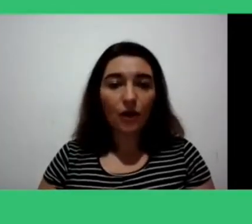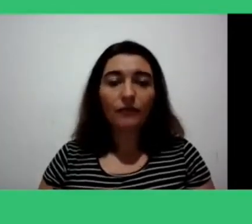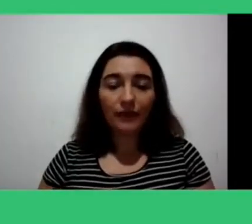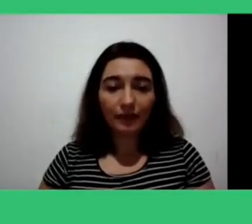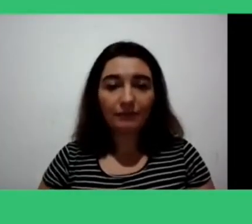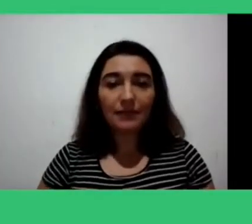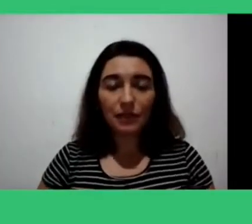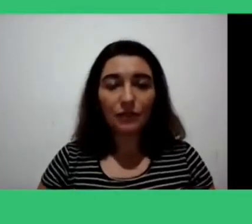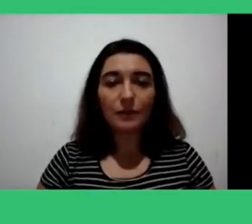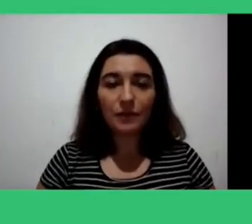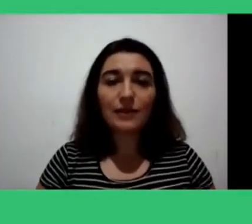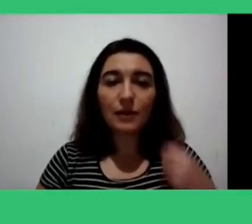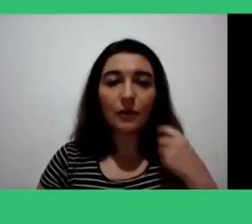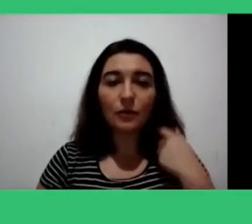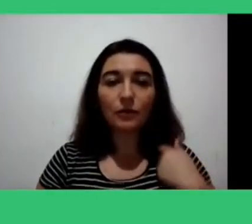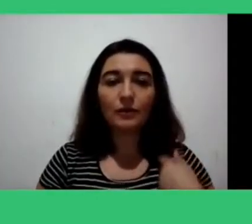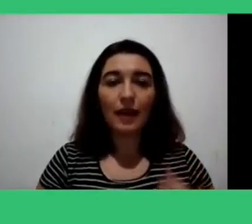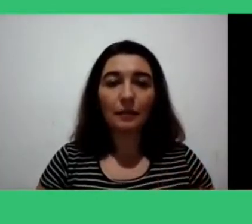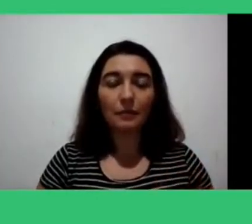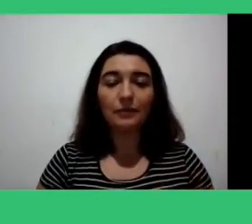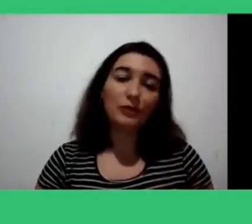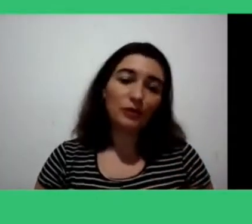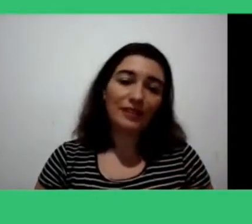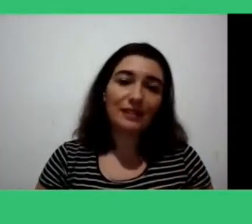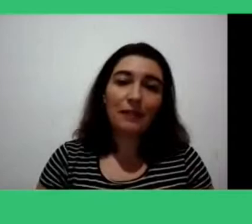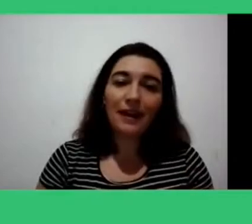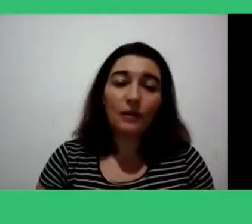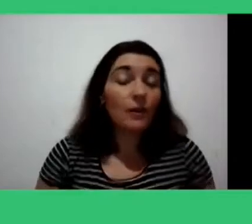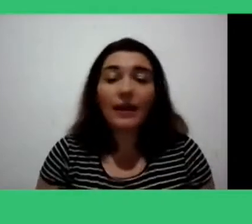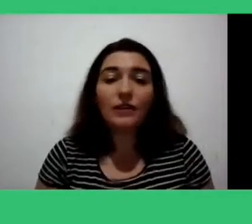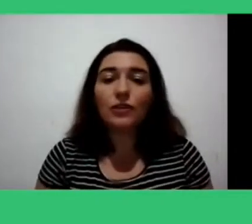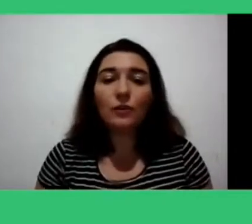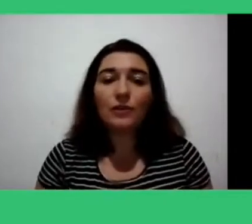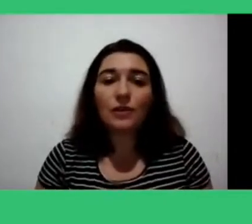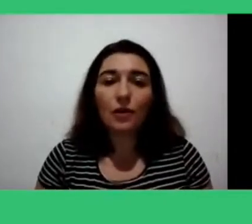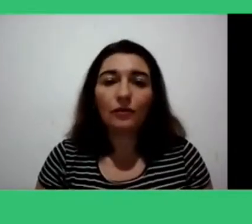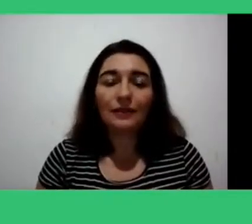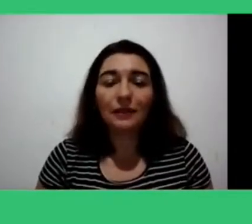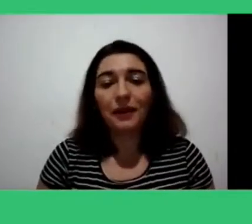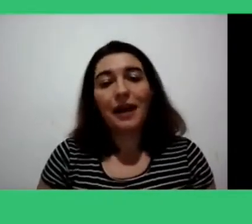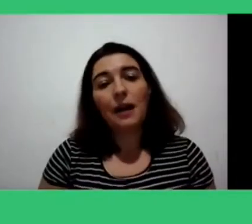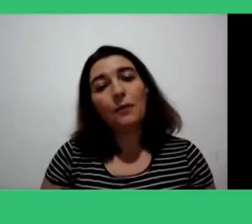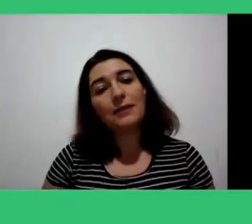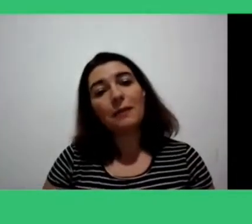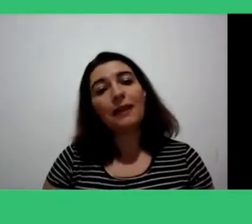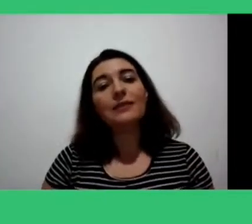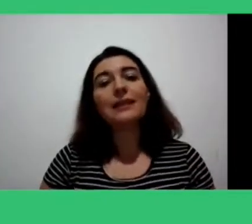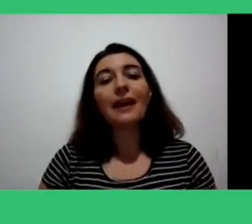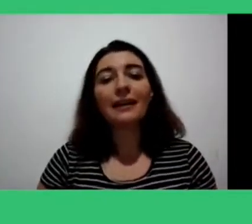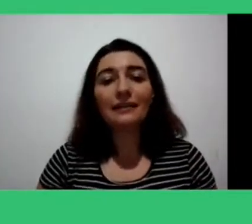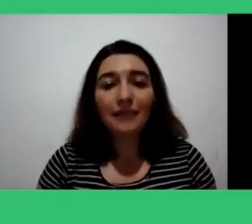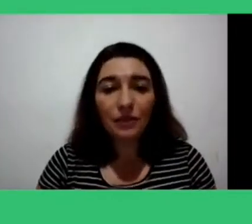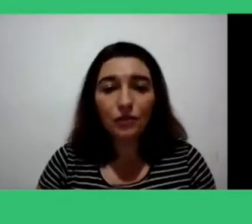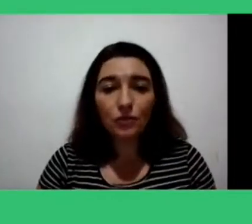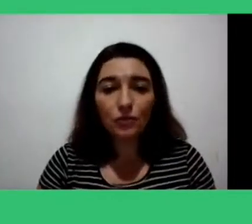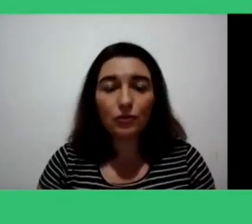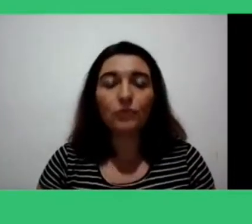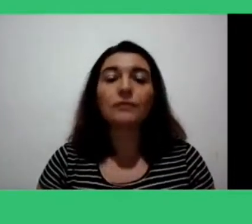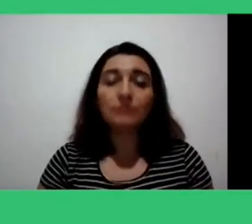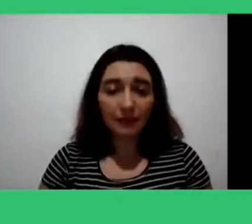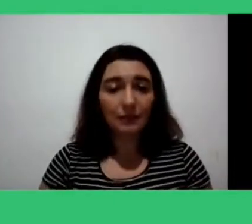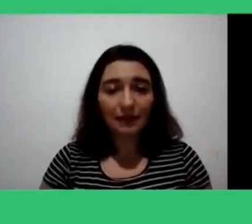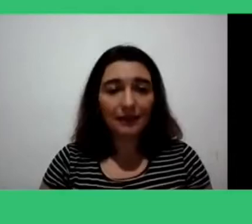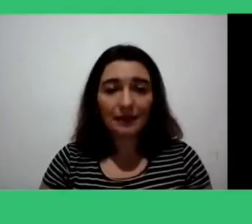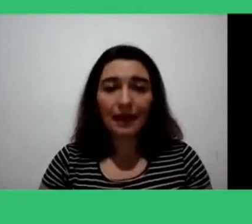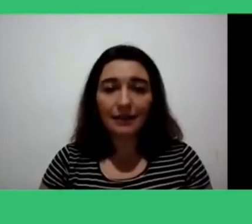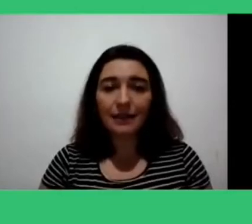sinais sofre transformações ao longo do tempo. Português também, qualquer idioma sofre. Então, algumas palavras que caem em